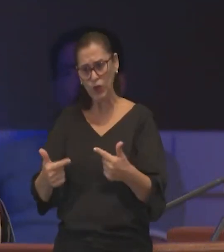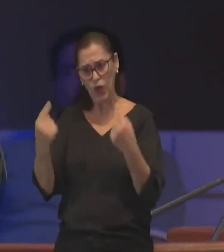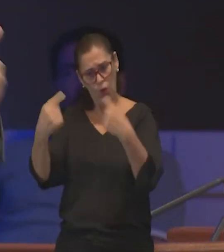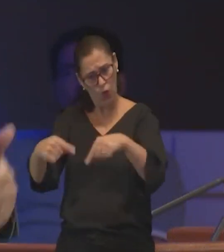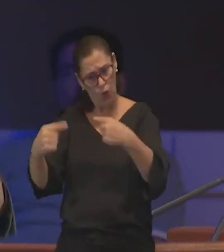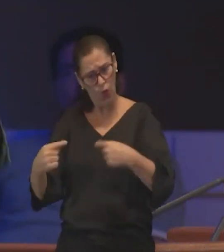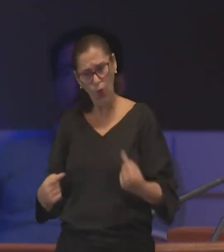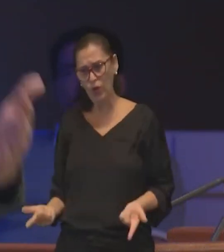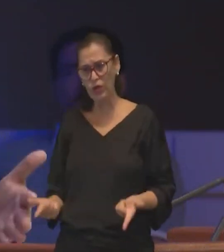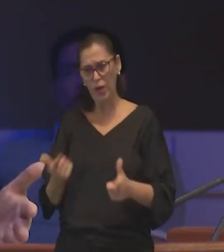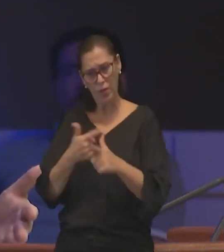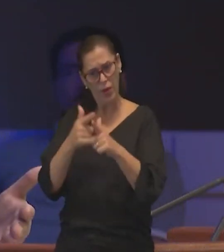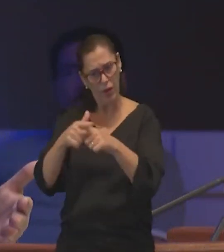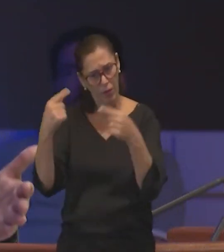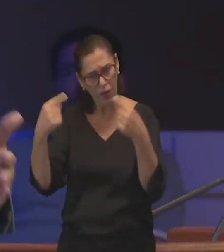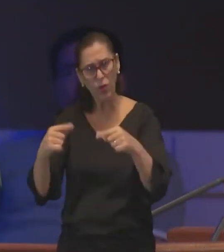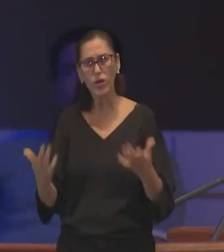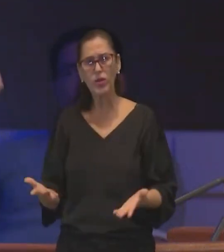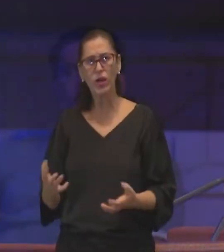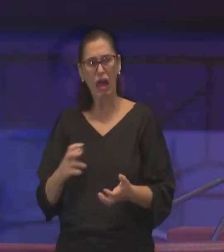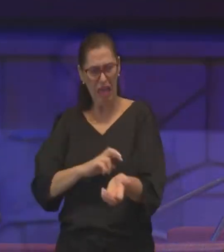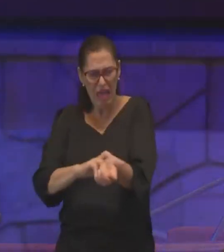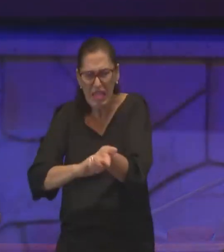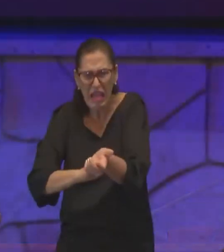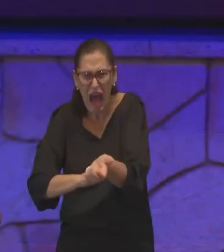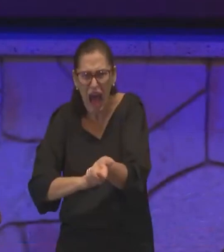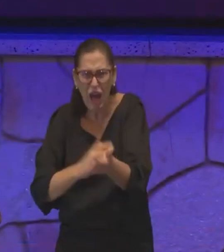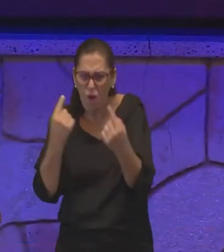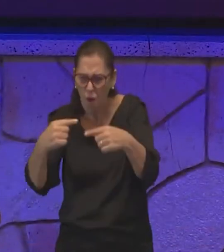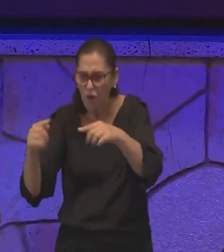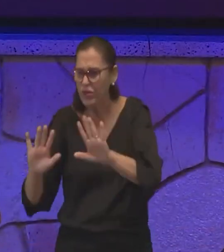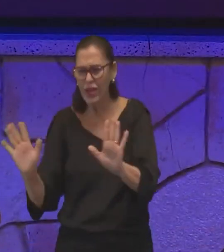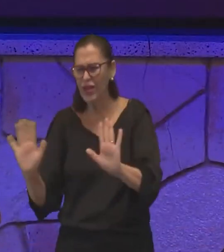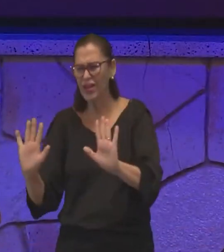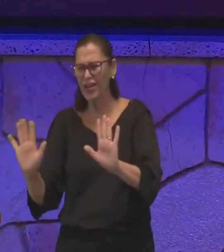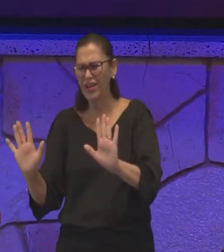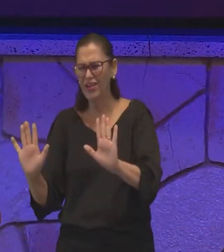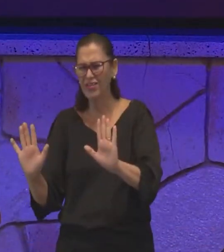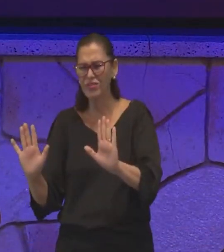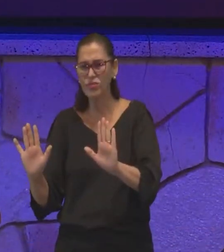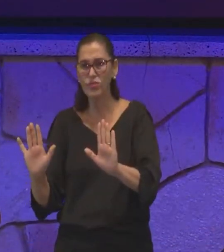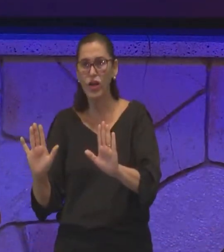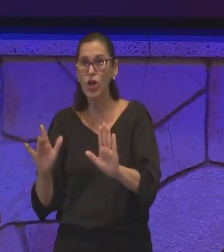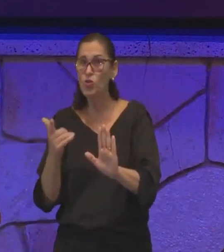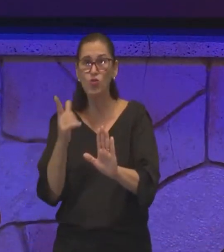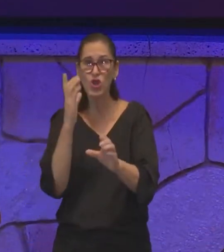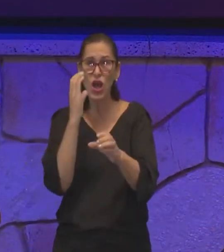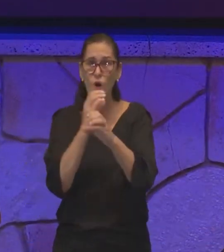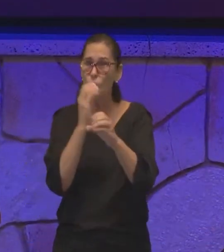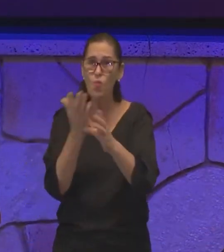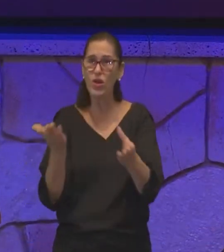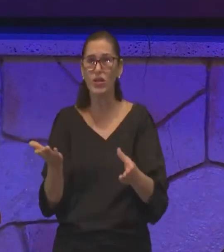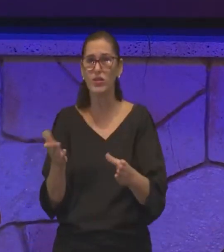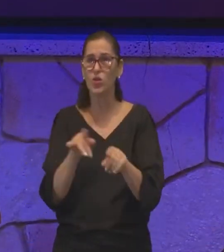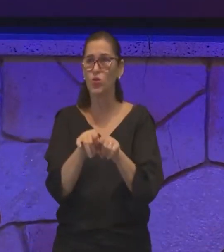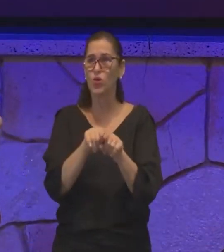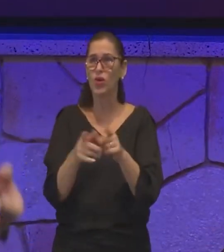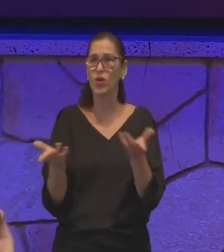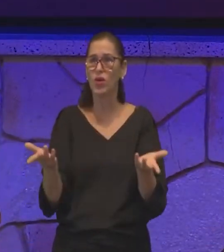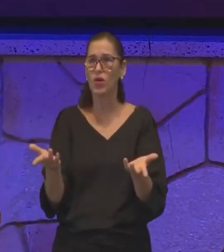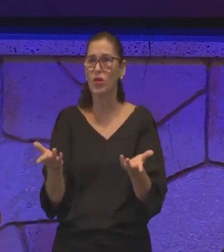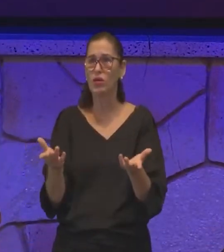por causa dos teus opositores. Odiado pelos seus irmãos, não há diálogo para eles, com eles. Tudo era motivo